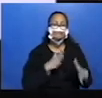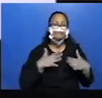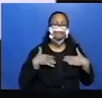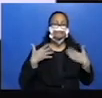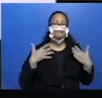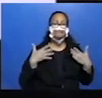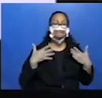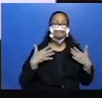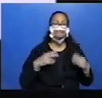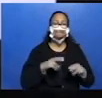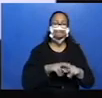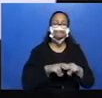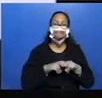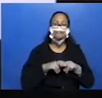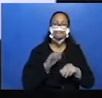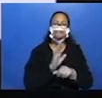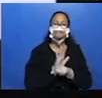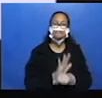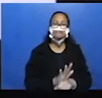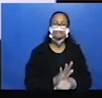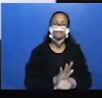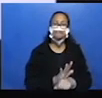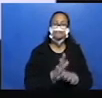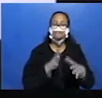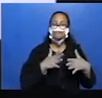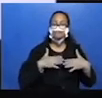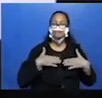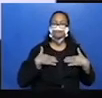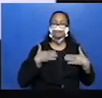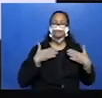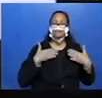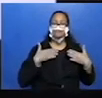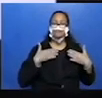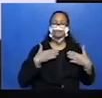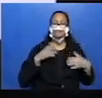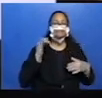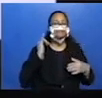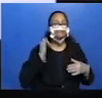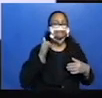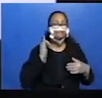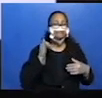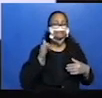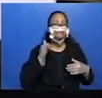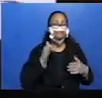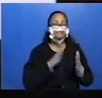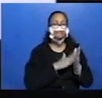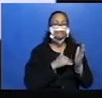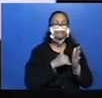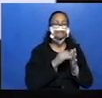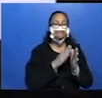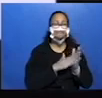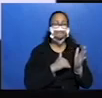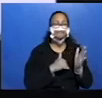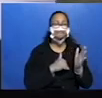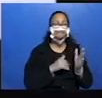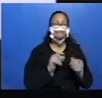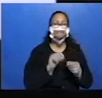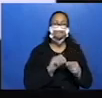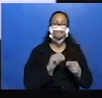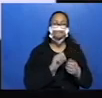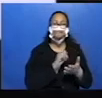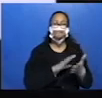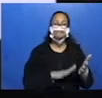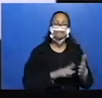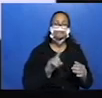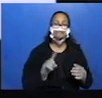isso, eles contribuem para o suspense da narrativa. Píntios, então nós vamos fazer o exercício 1 e 2.